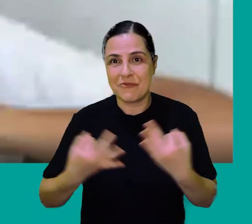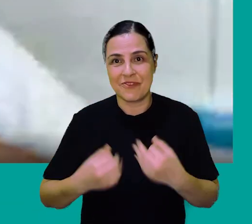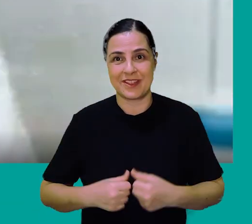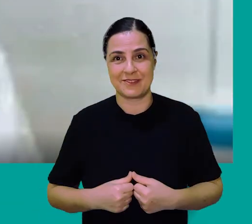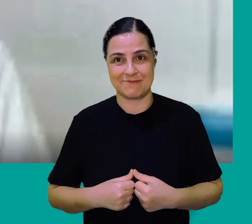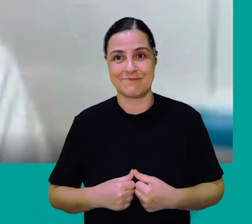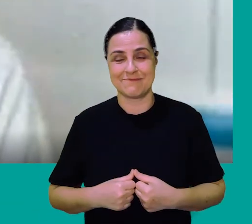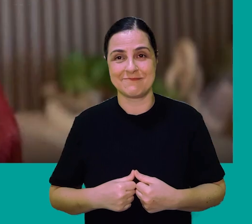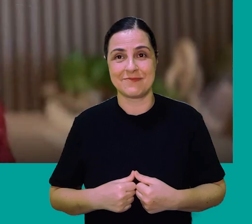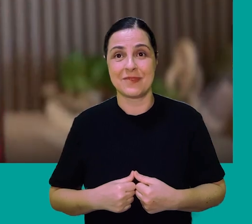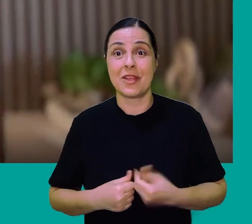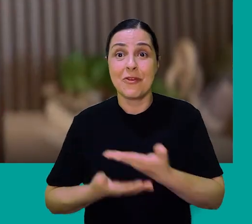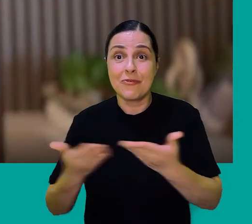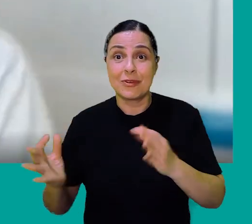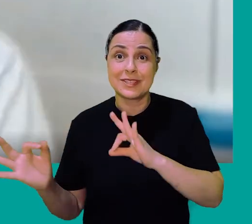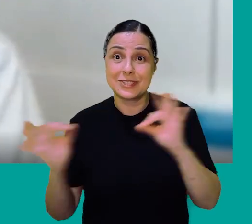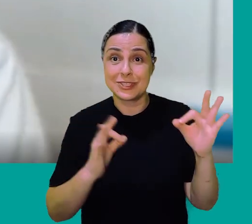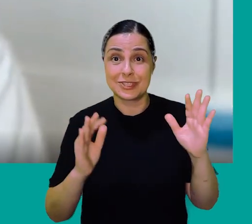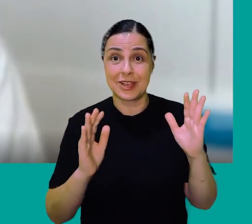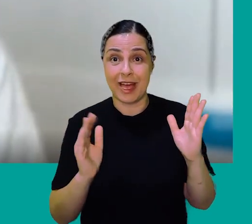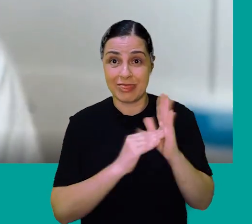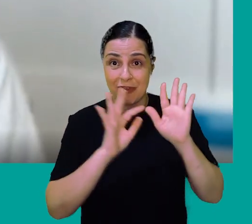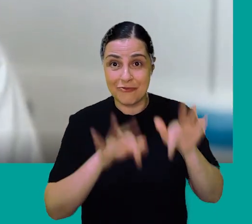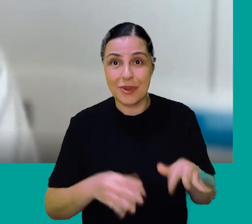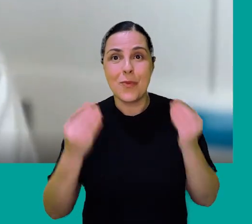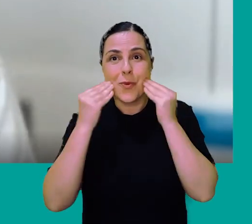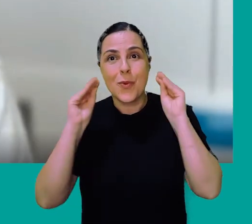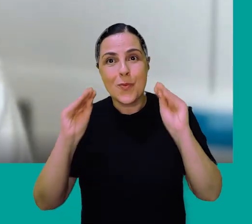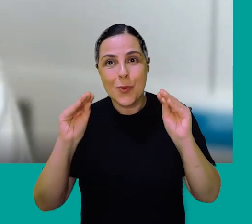Perfeita! Muito obrigada quem ficou aqui até o final com a gente. Um